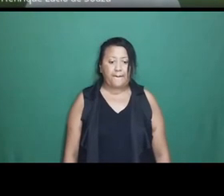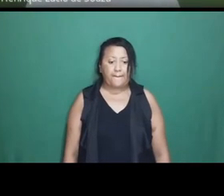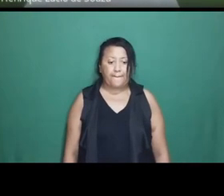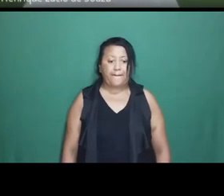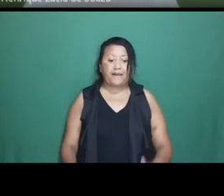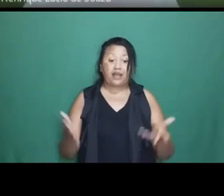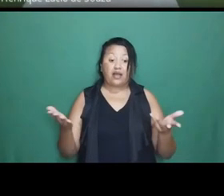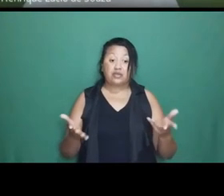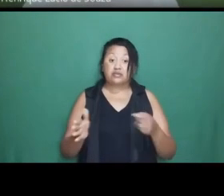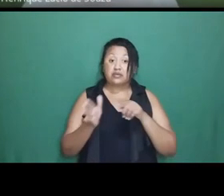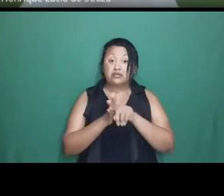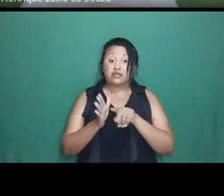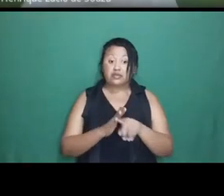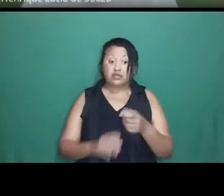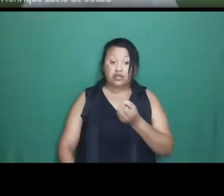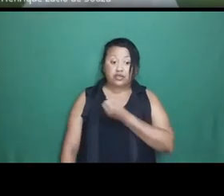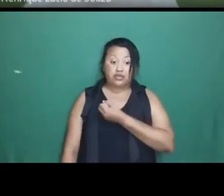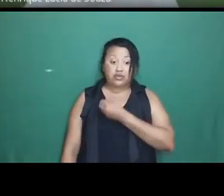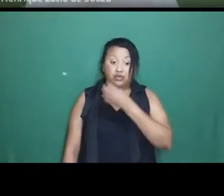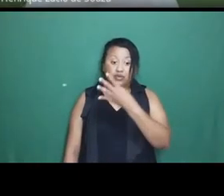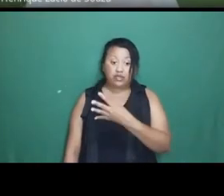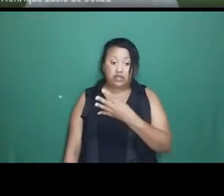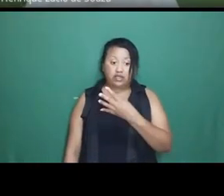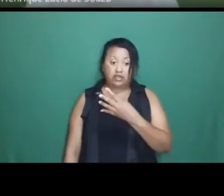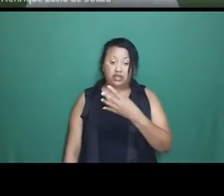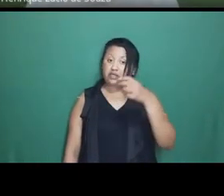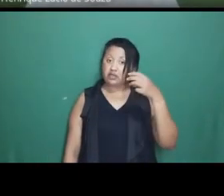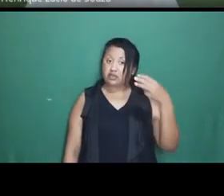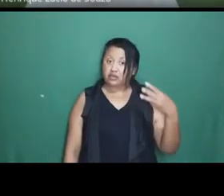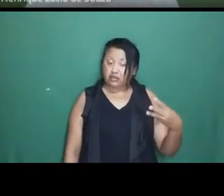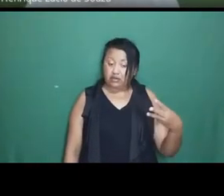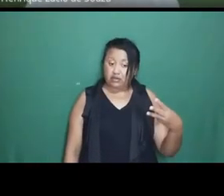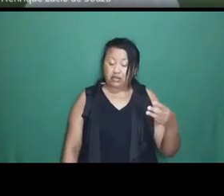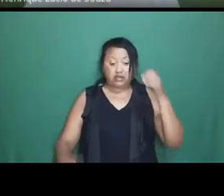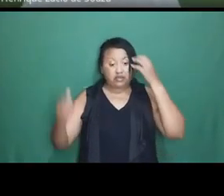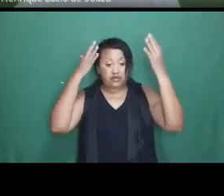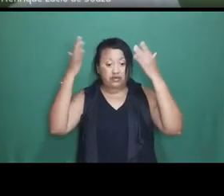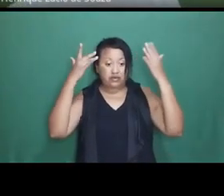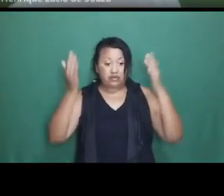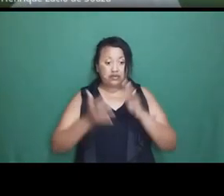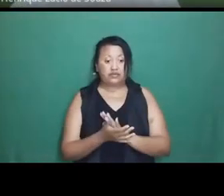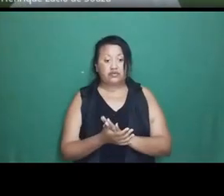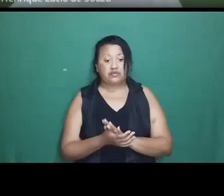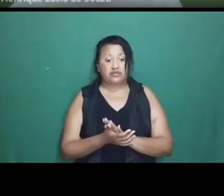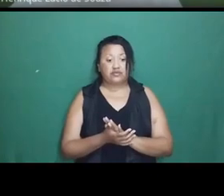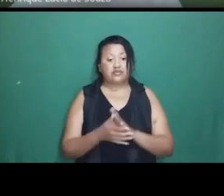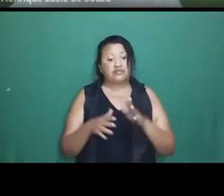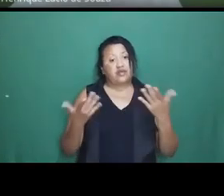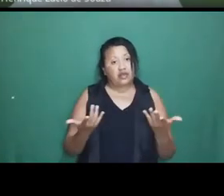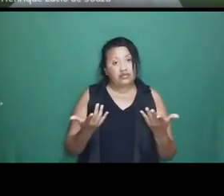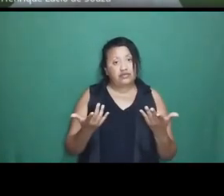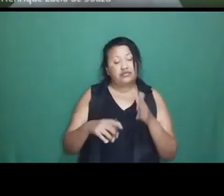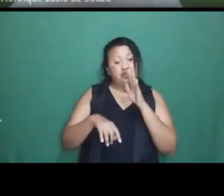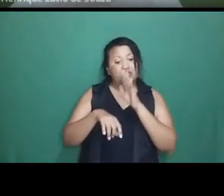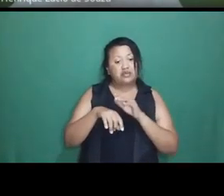a questão 43 questão 43 de filosofia traz quem chamamos de